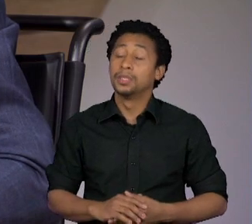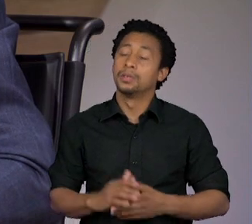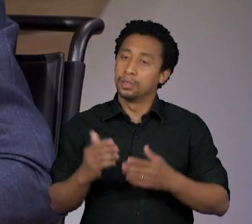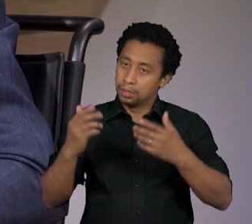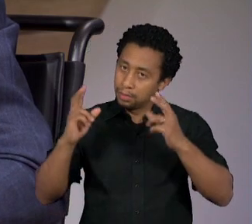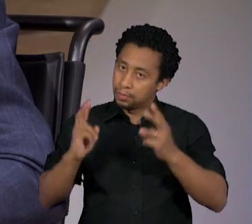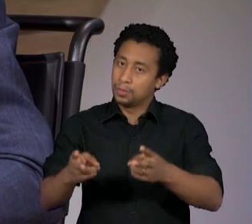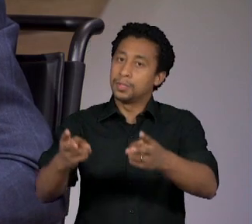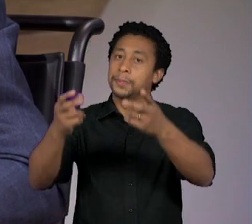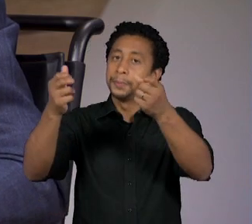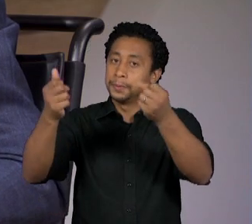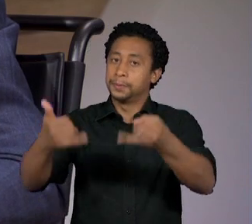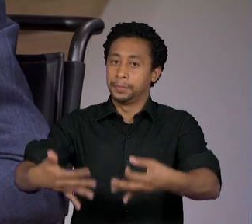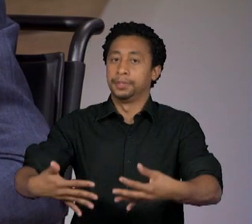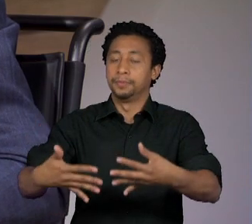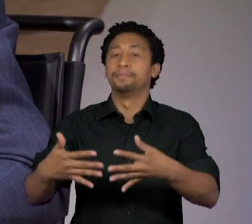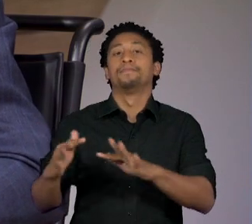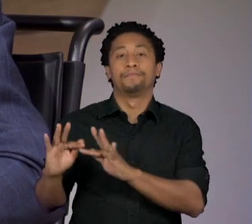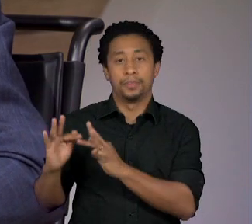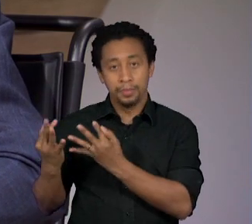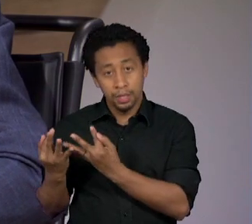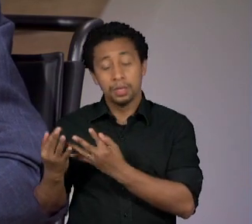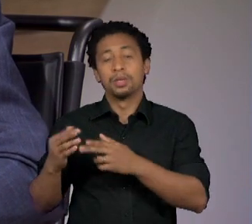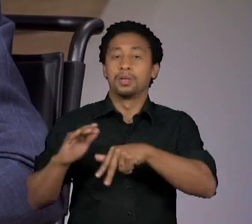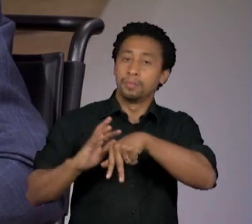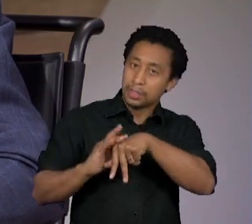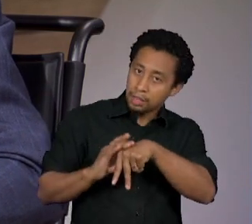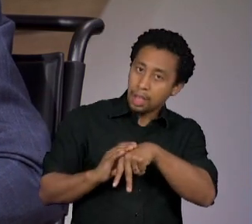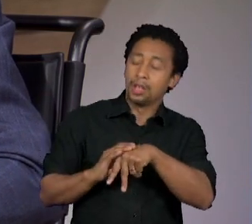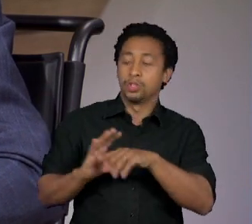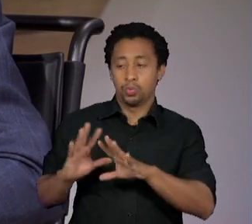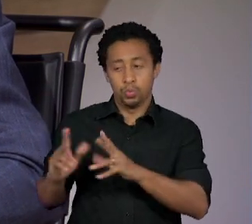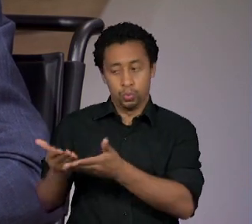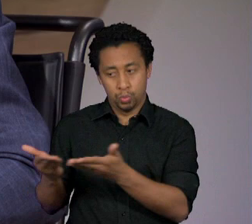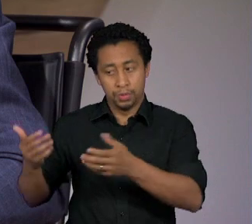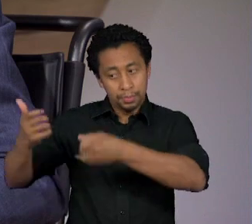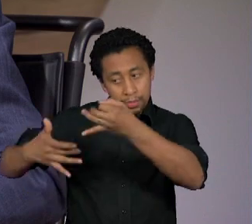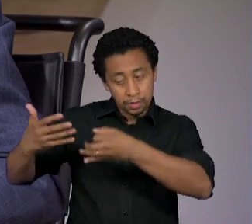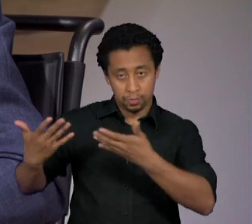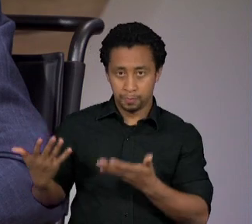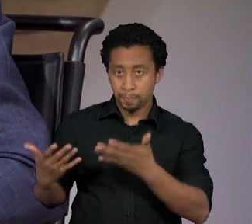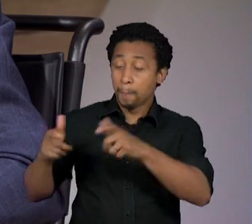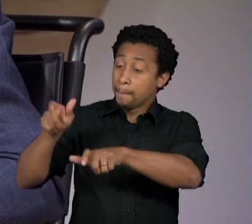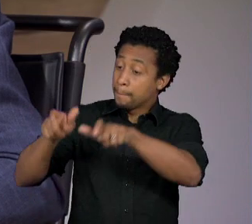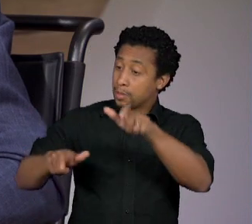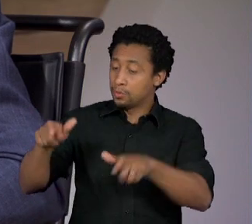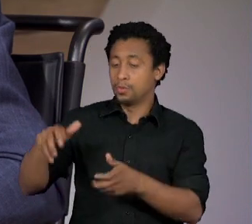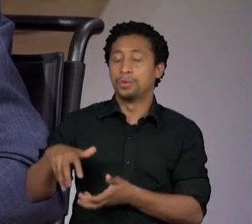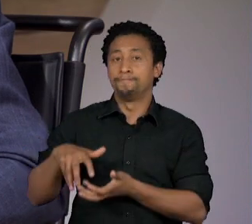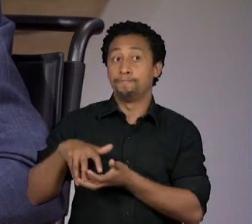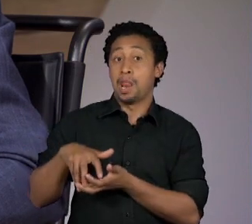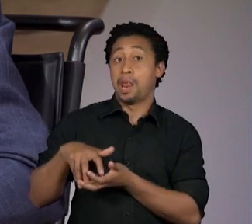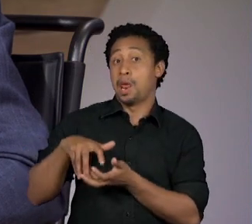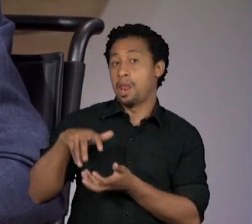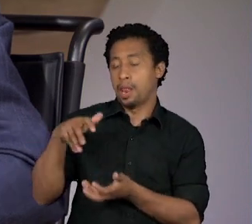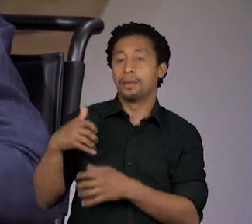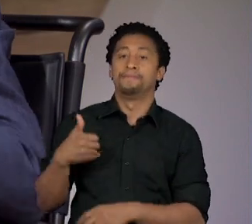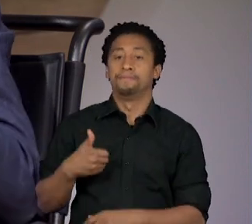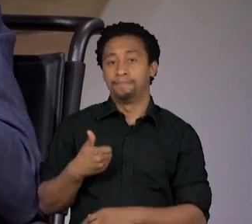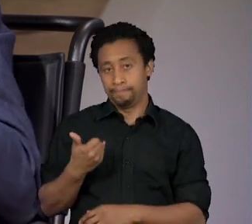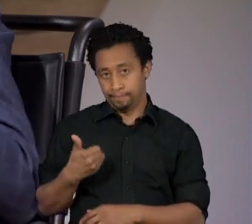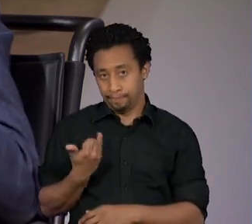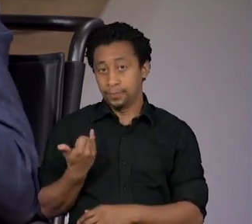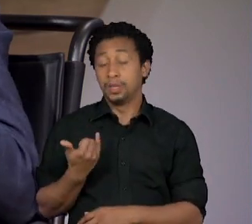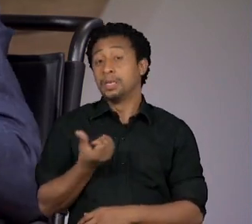familiares, que quando uma pessoa, a partir dos 60 anos, queixa-se que a memória não está indo bem, ou